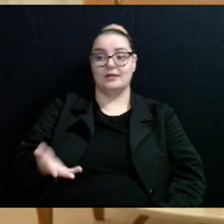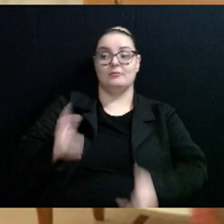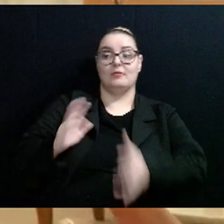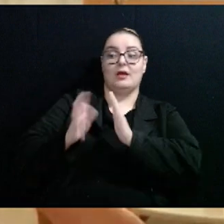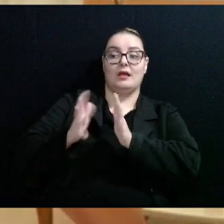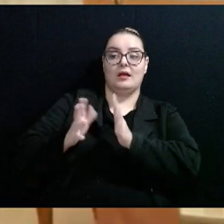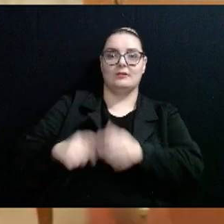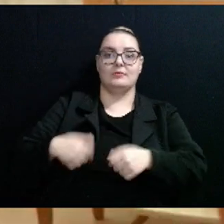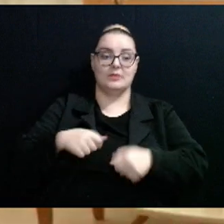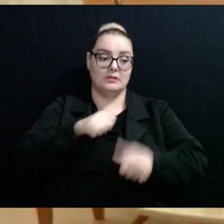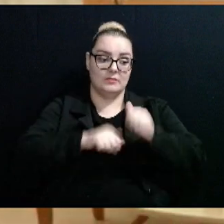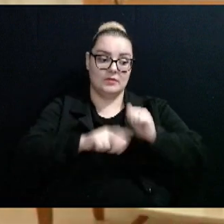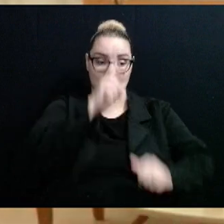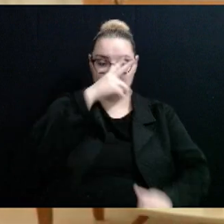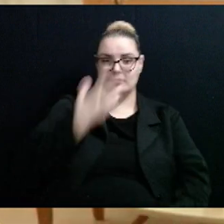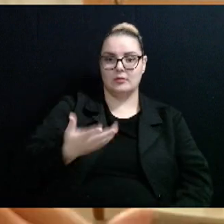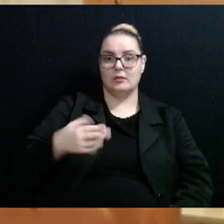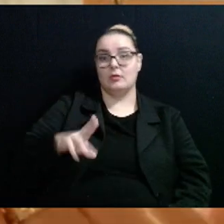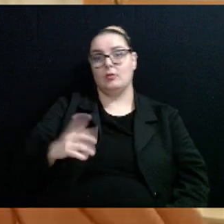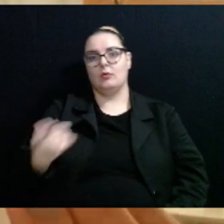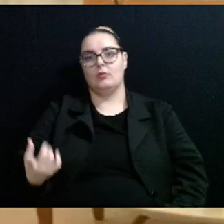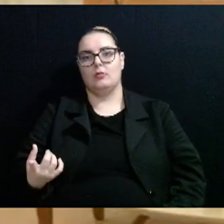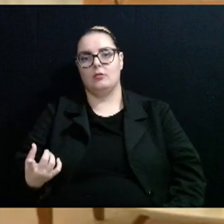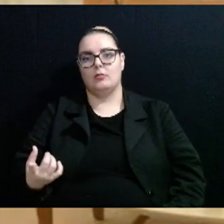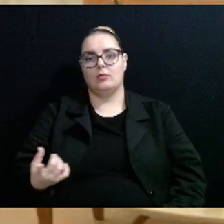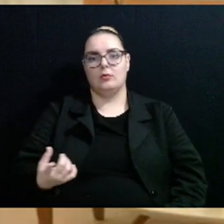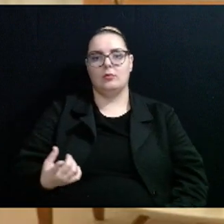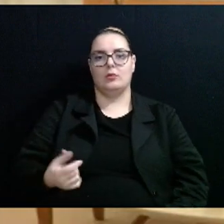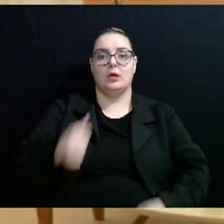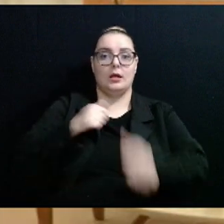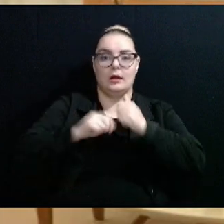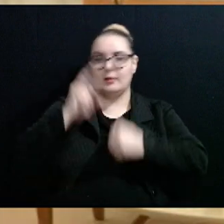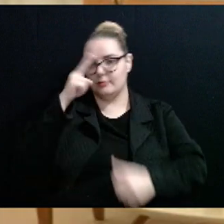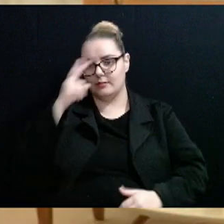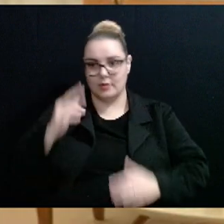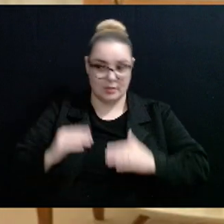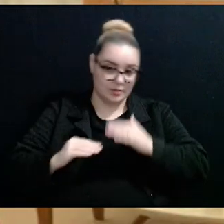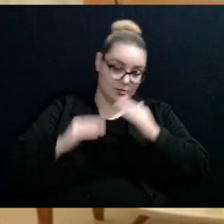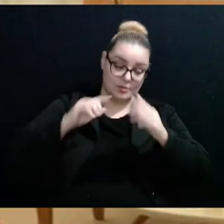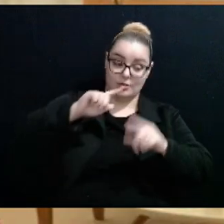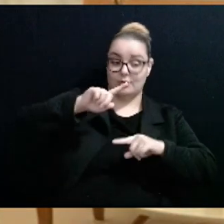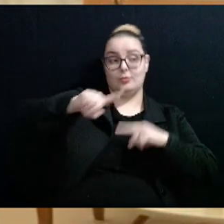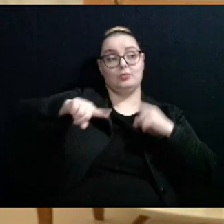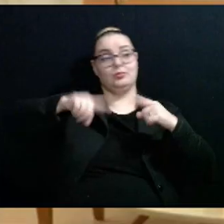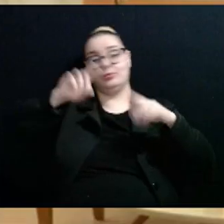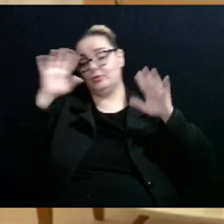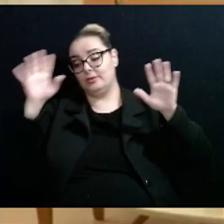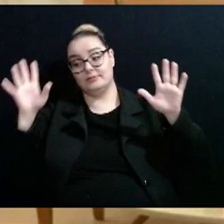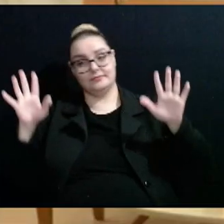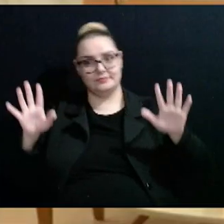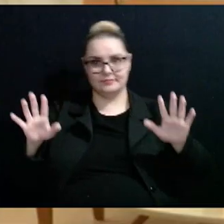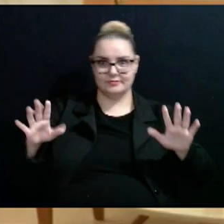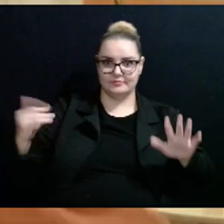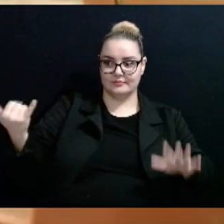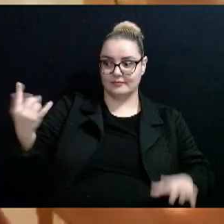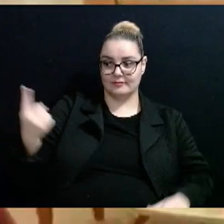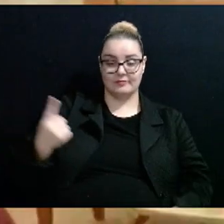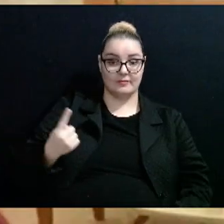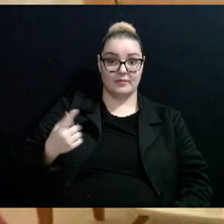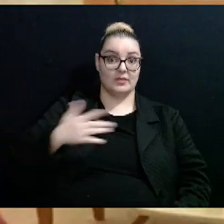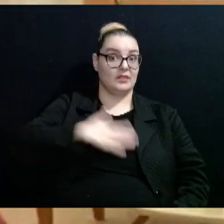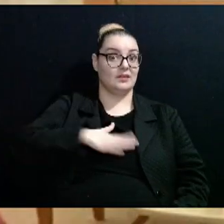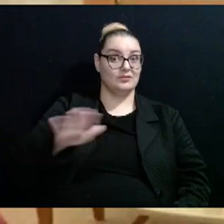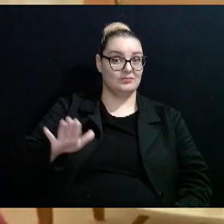Ou alguém, de repente, eu já bebi, já estou um pouco alterado. Alguém fala alguma coisa que eu não gostei e eu